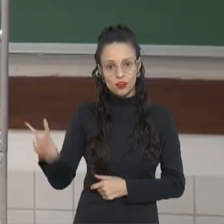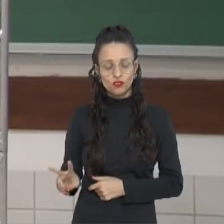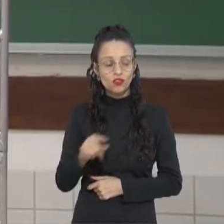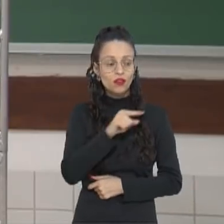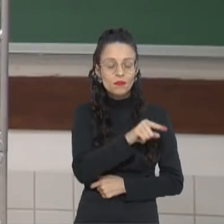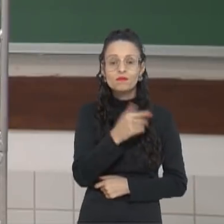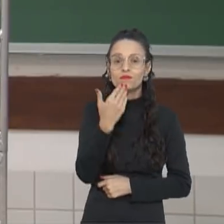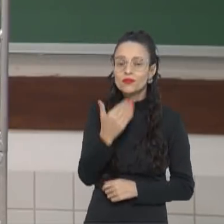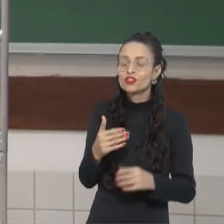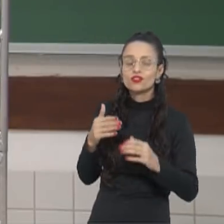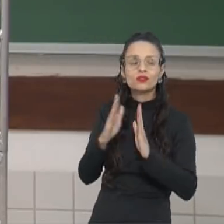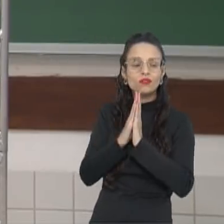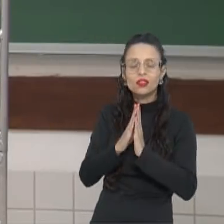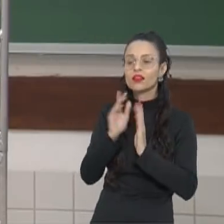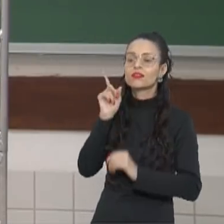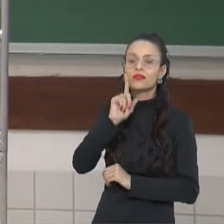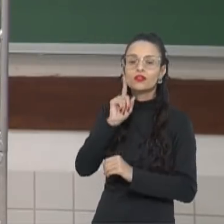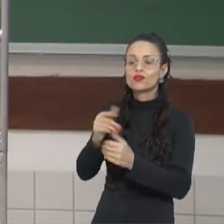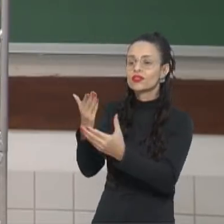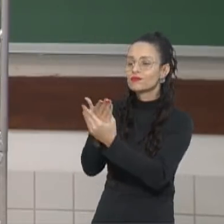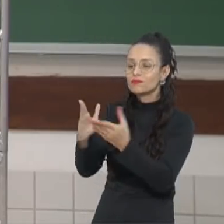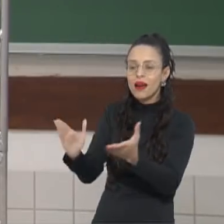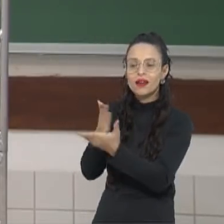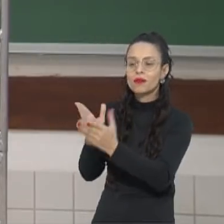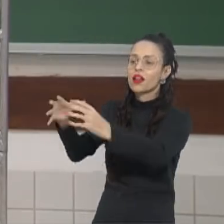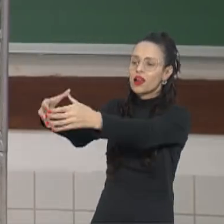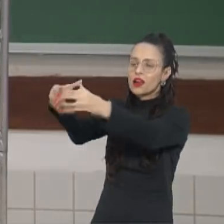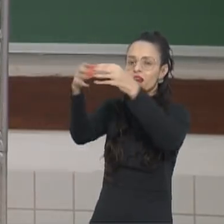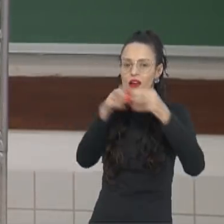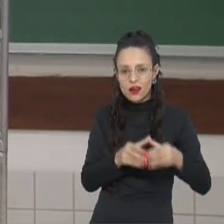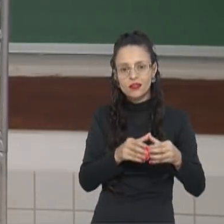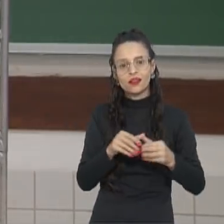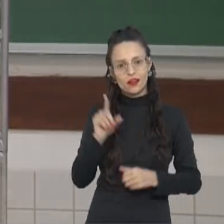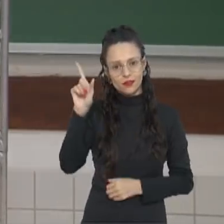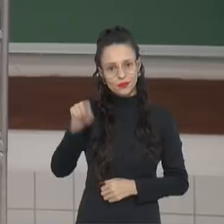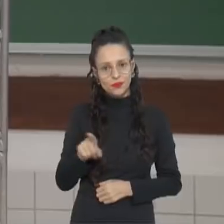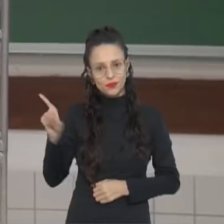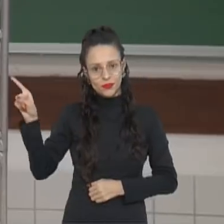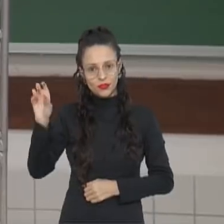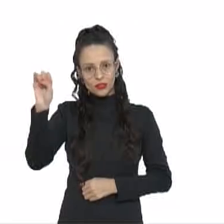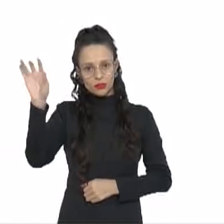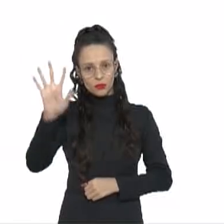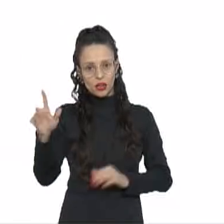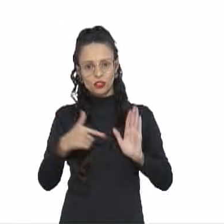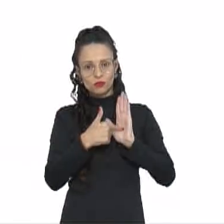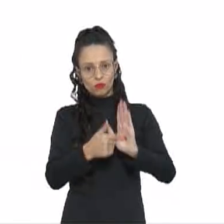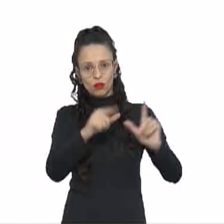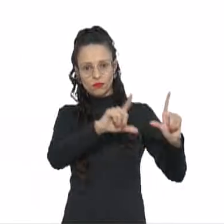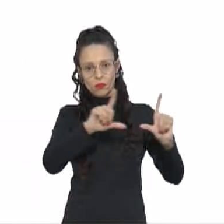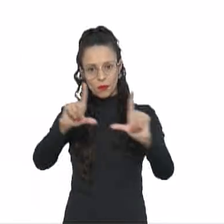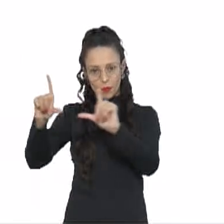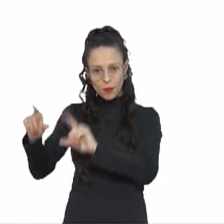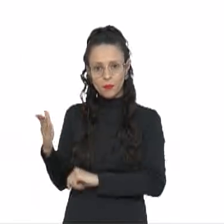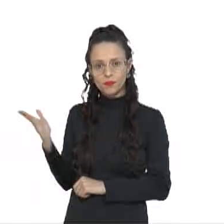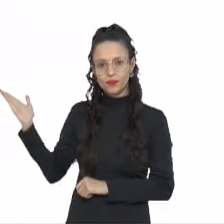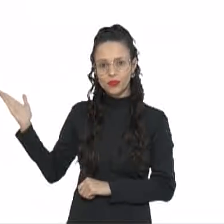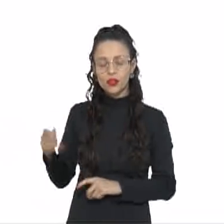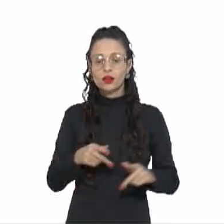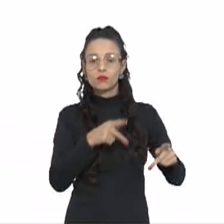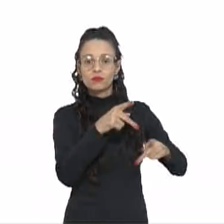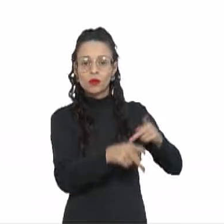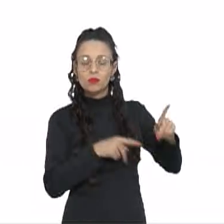pedindo a saída dos Estados Unidos da guerra do Vietnã. E aqui você tem algumas dessas imagens que mostram isso aí para você. A